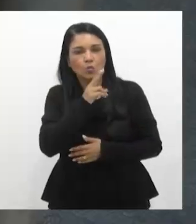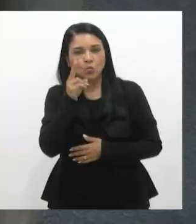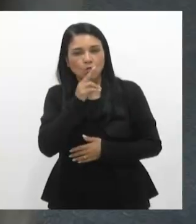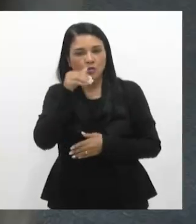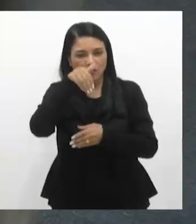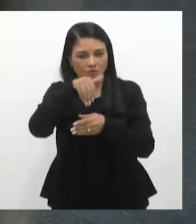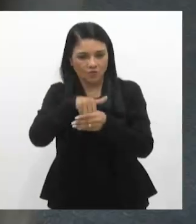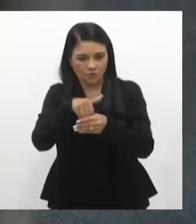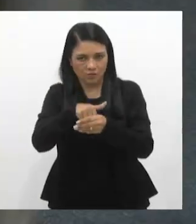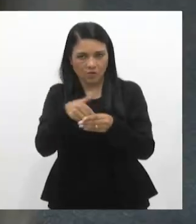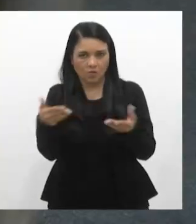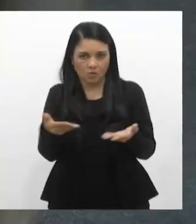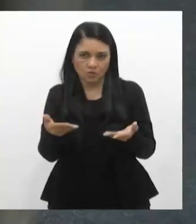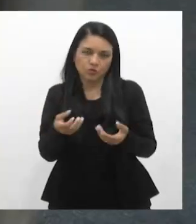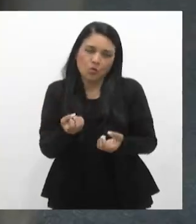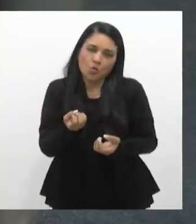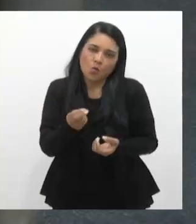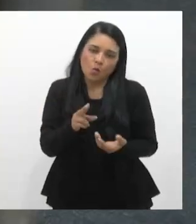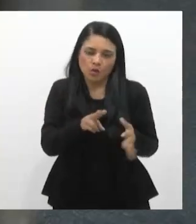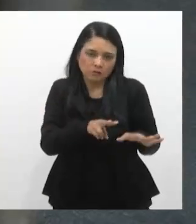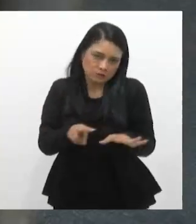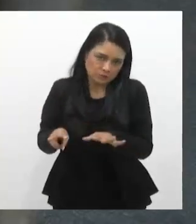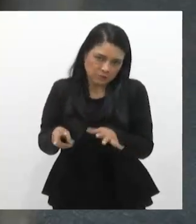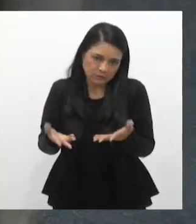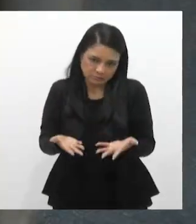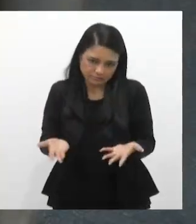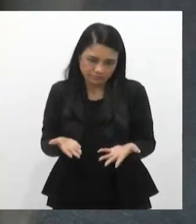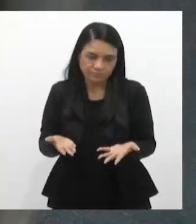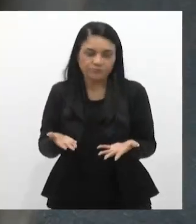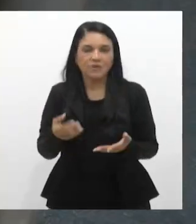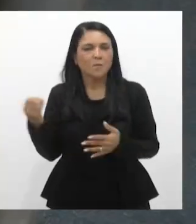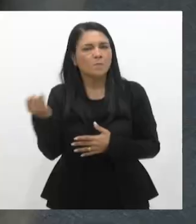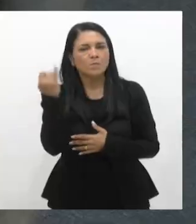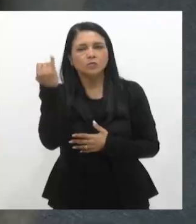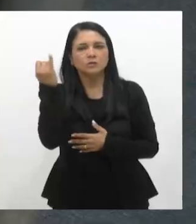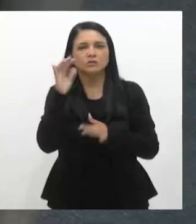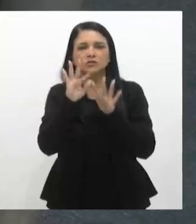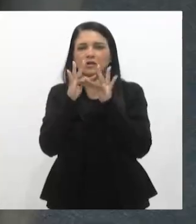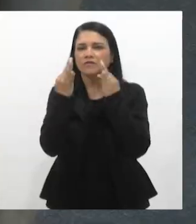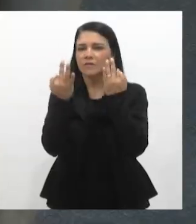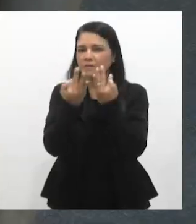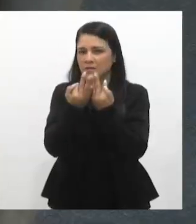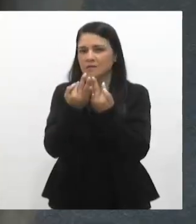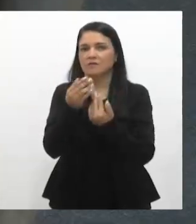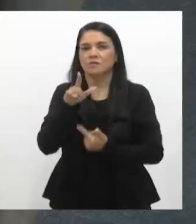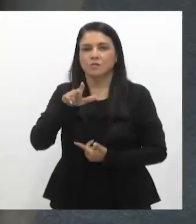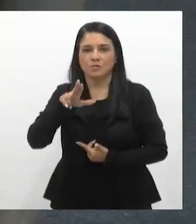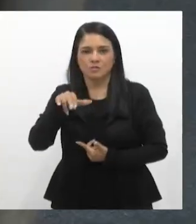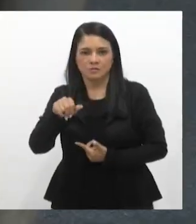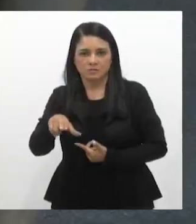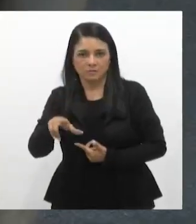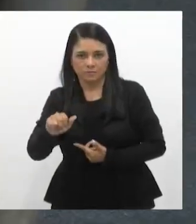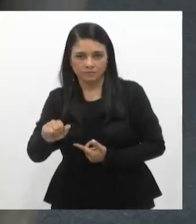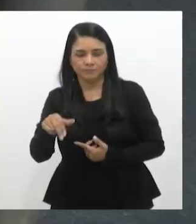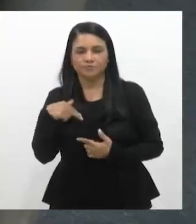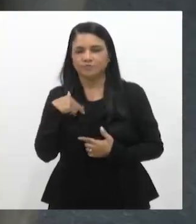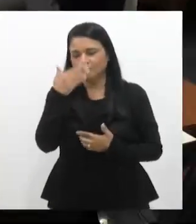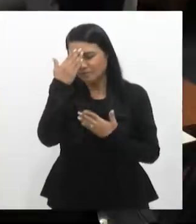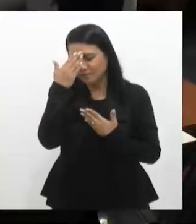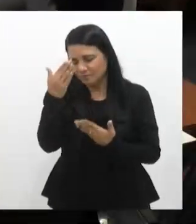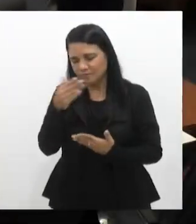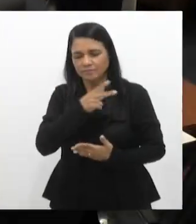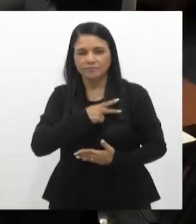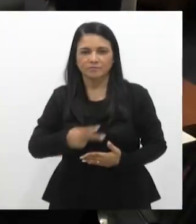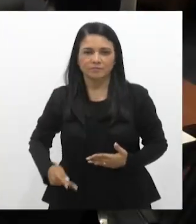votado hoje ou essa semana, seria muito importante para a família, inclusive da Luciana também. É isso, presidente. Obrigada.